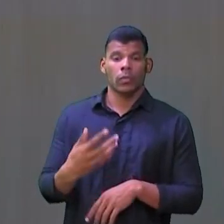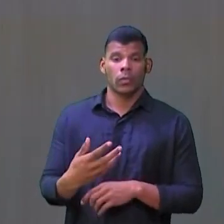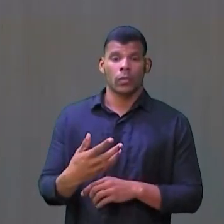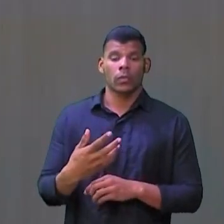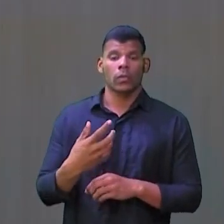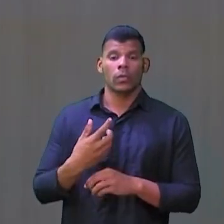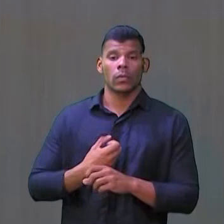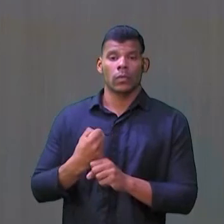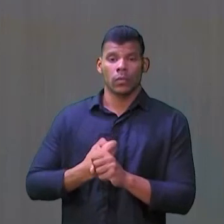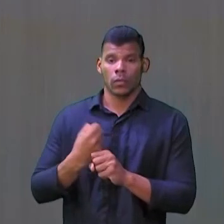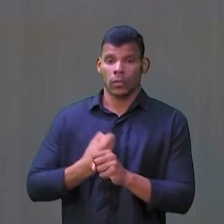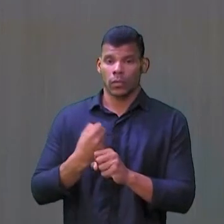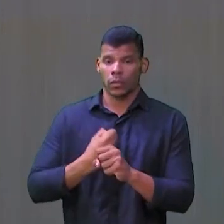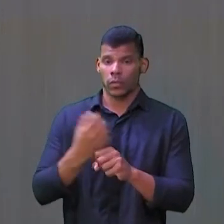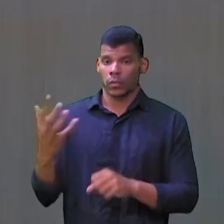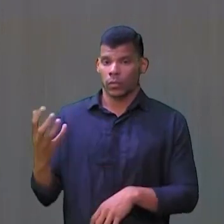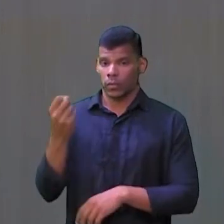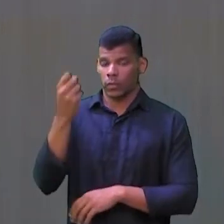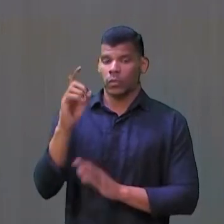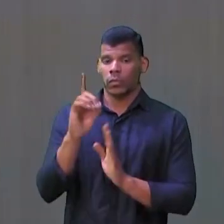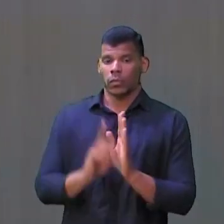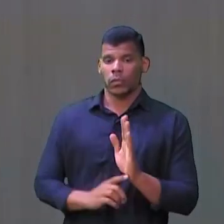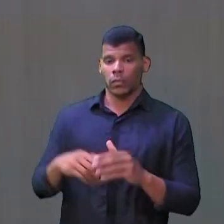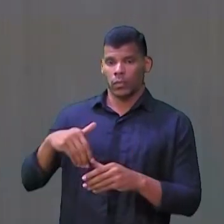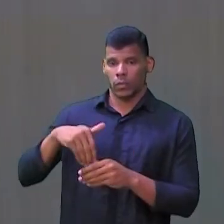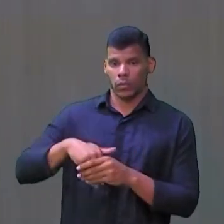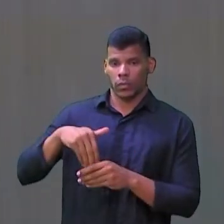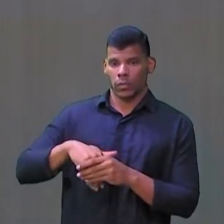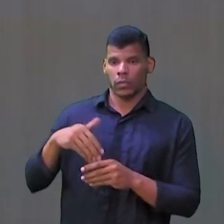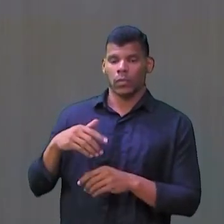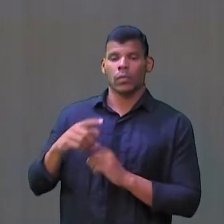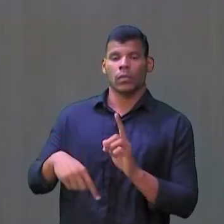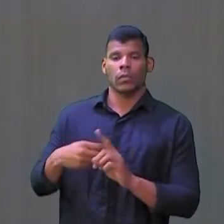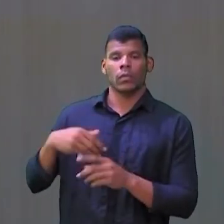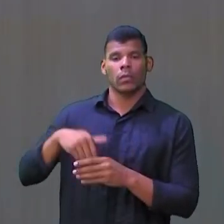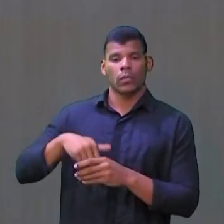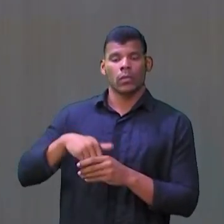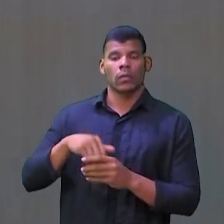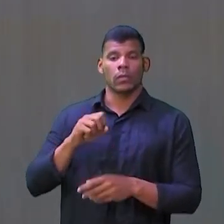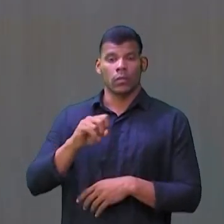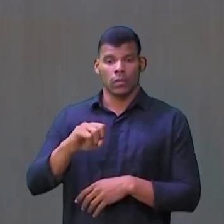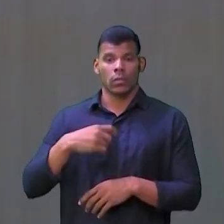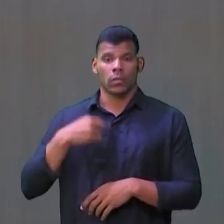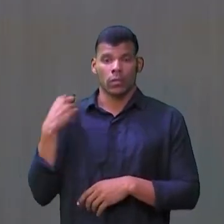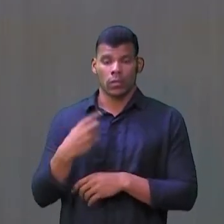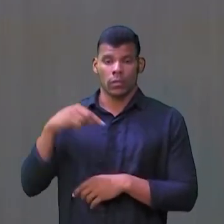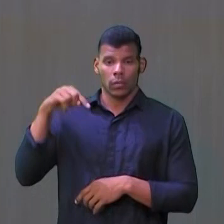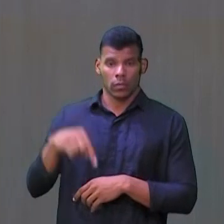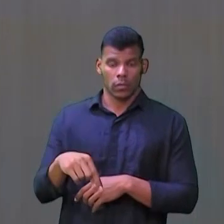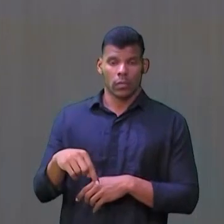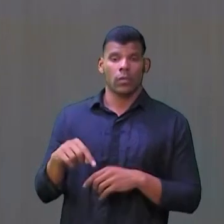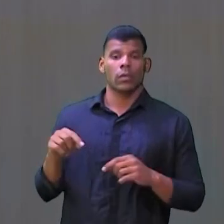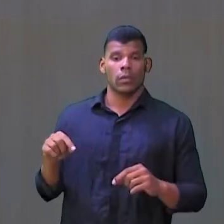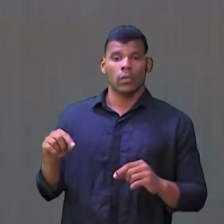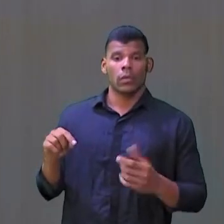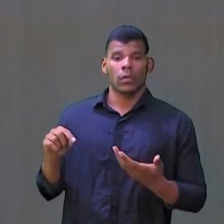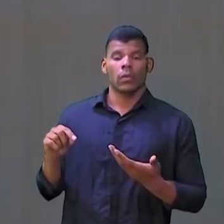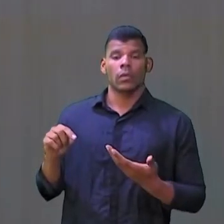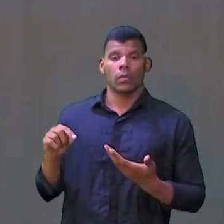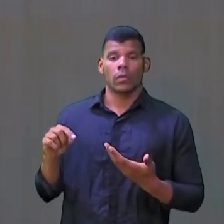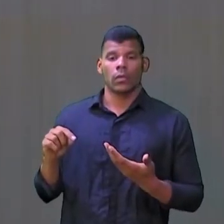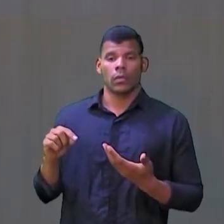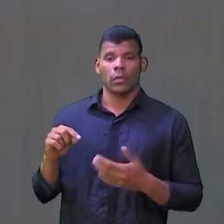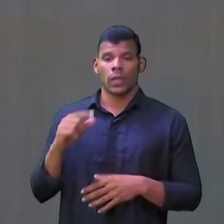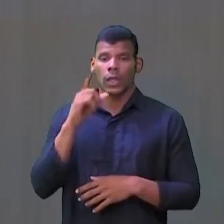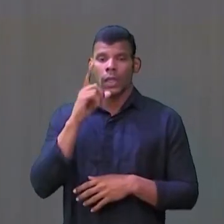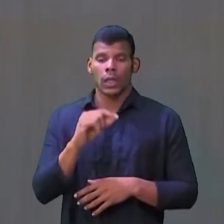muitos anos para conquistar o direito de votar e de ser votadas. E se a gente chegou aqui com a legitimidade